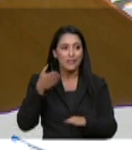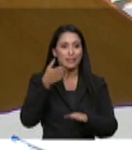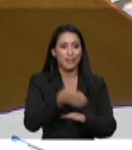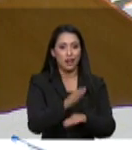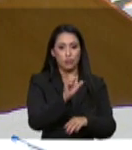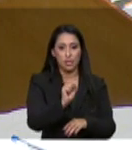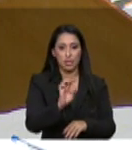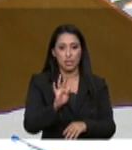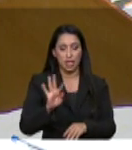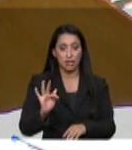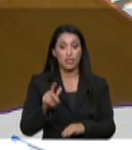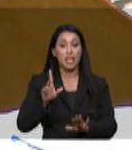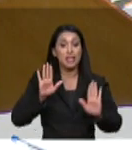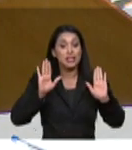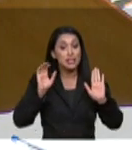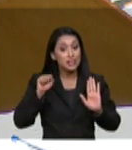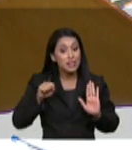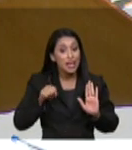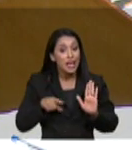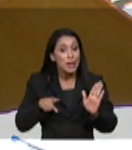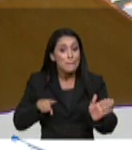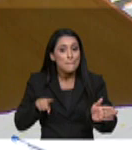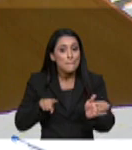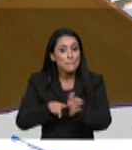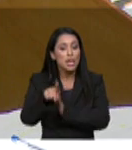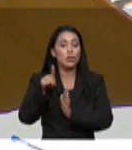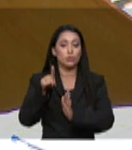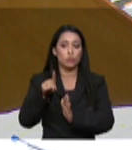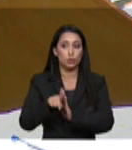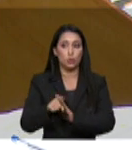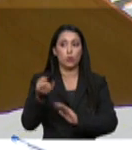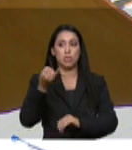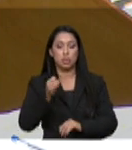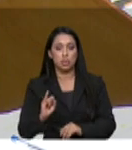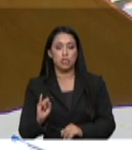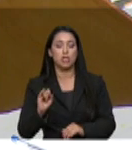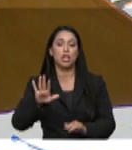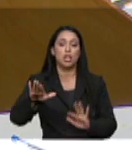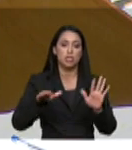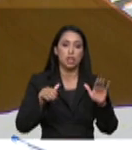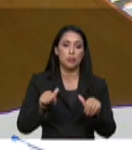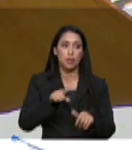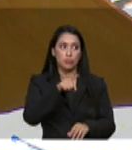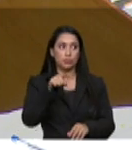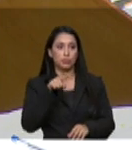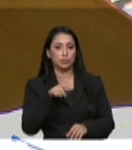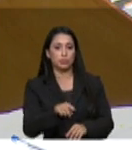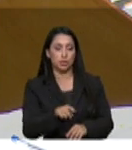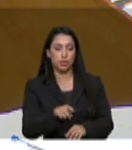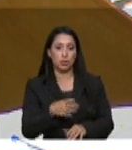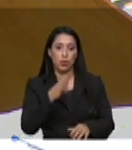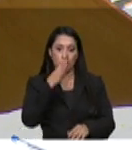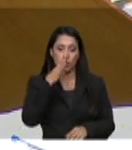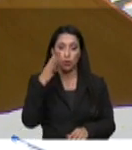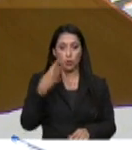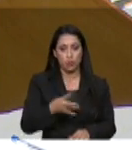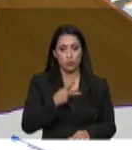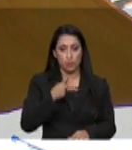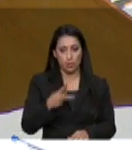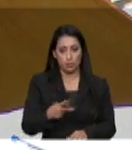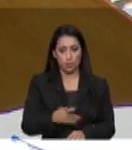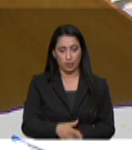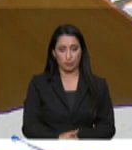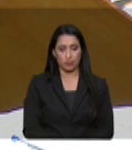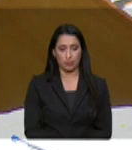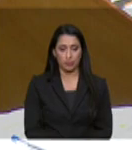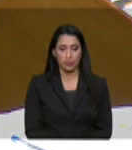Supremo Tribunal Federal mas perguntou se havia convocada nesse sentido confira-se diz o acusado